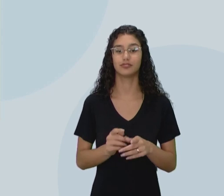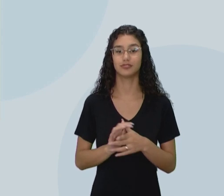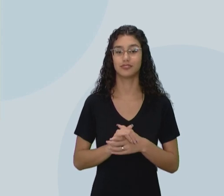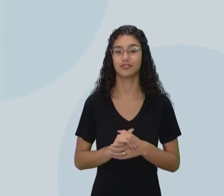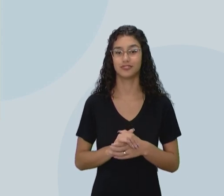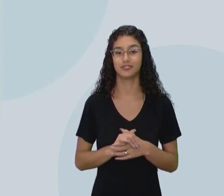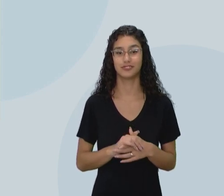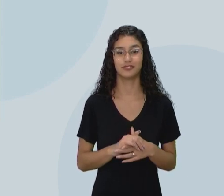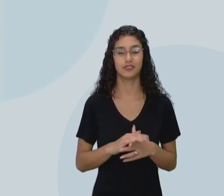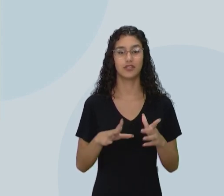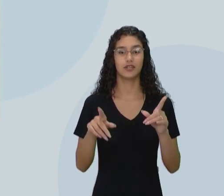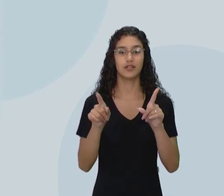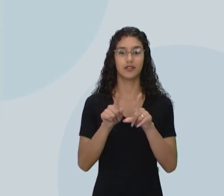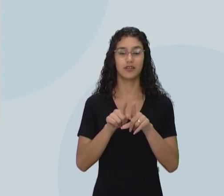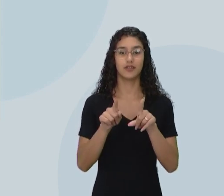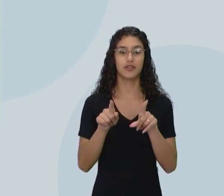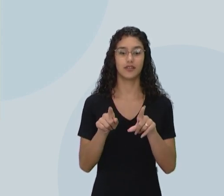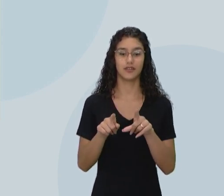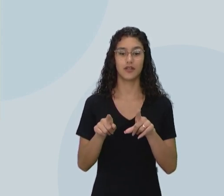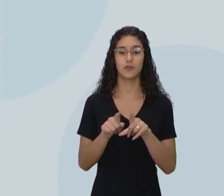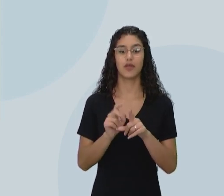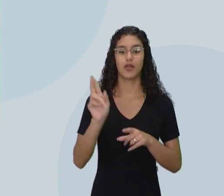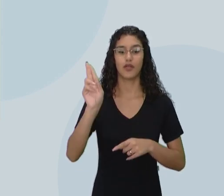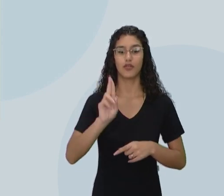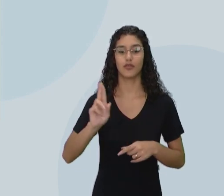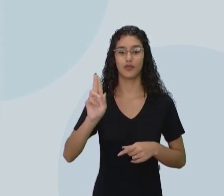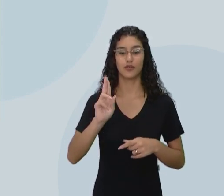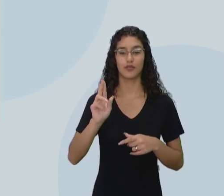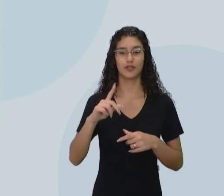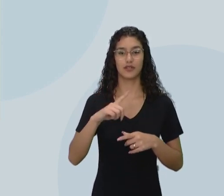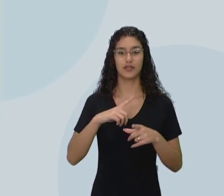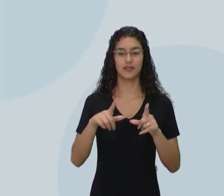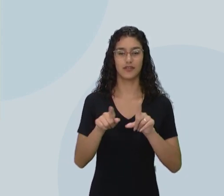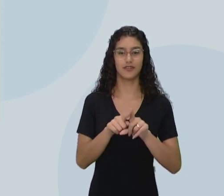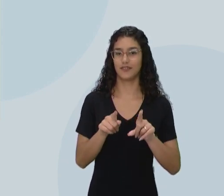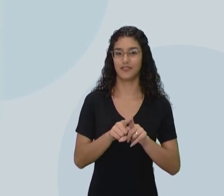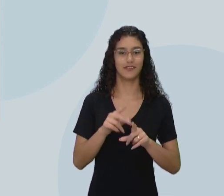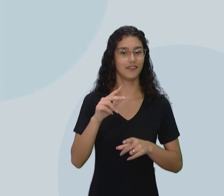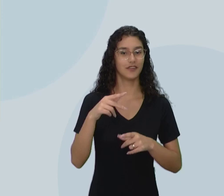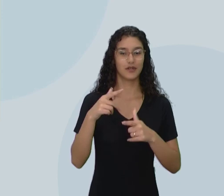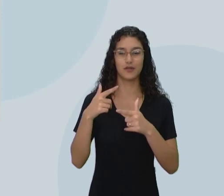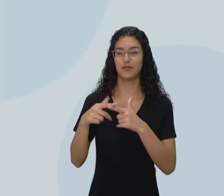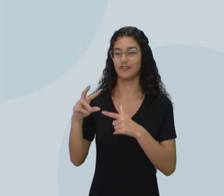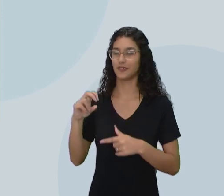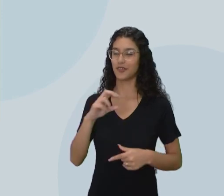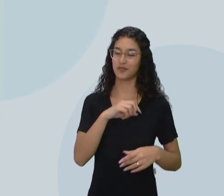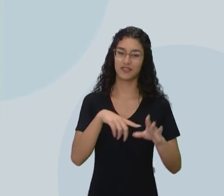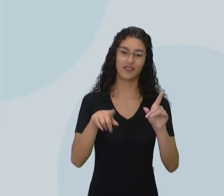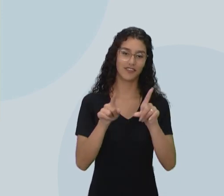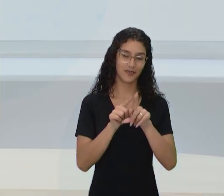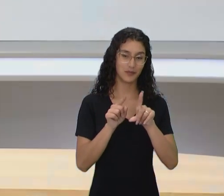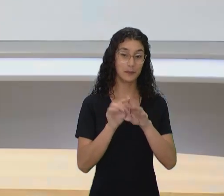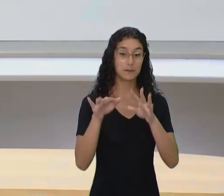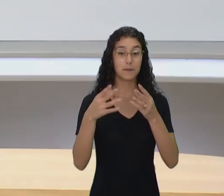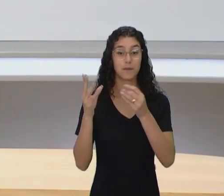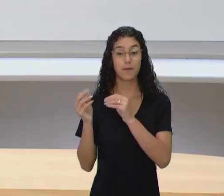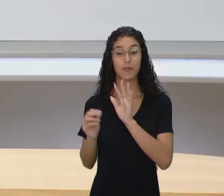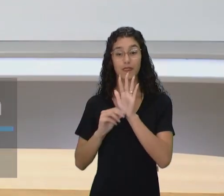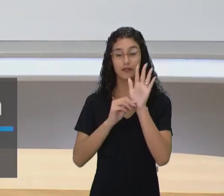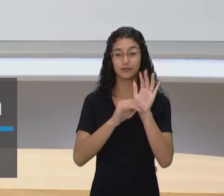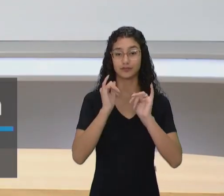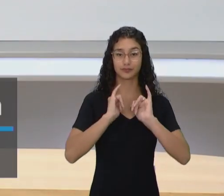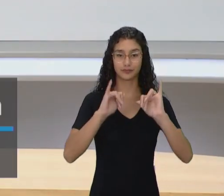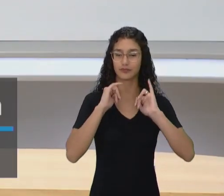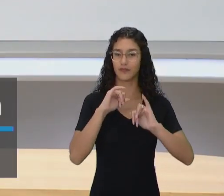tal, em consequência do uso ou do contato com esses pesticidas. Então, ele já traz aqui informação